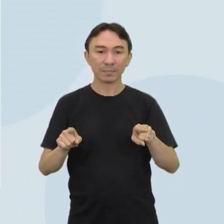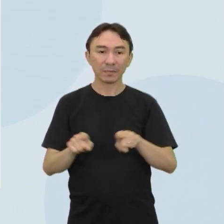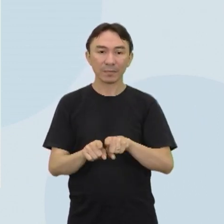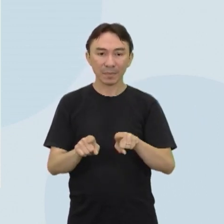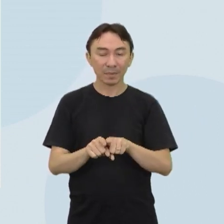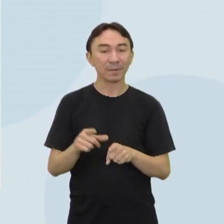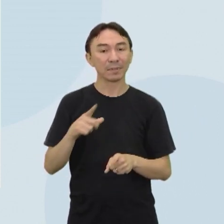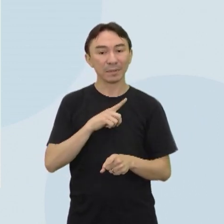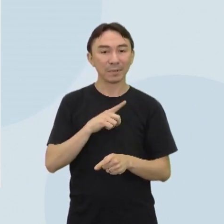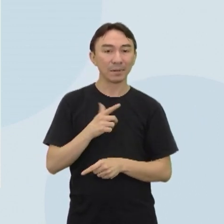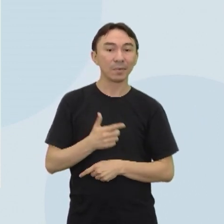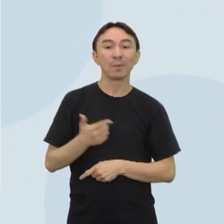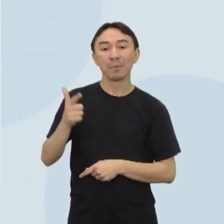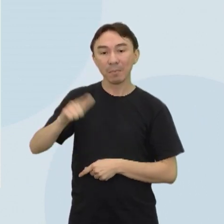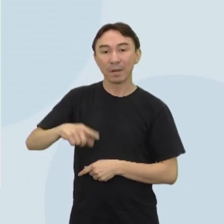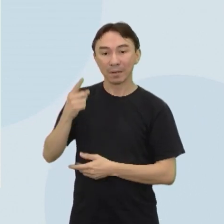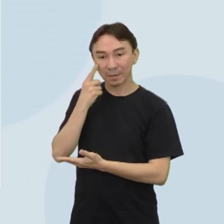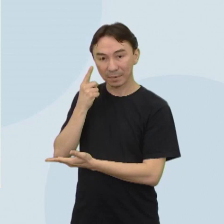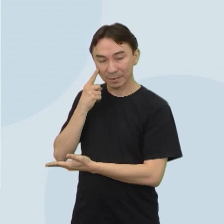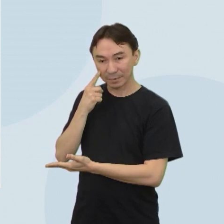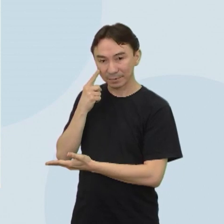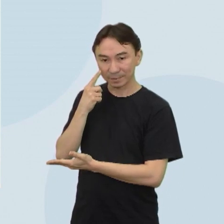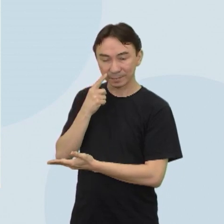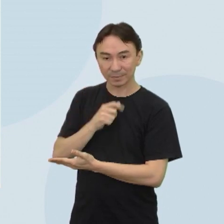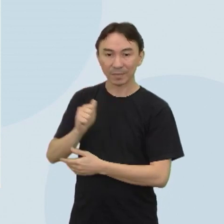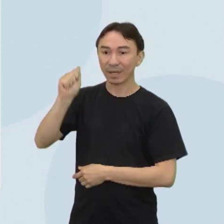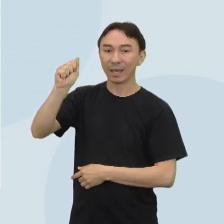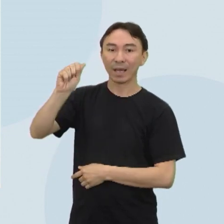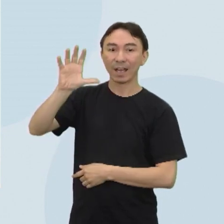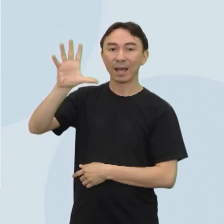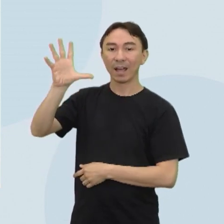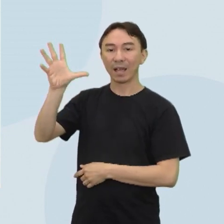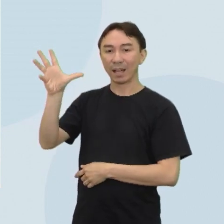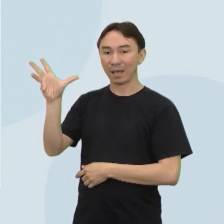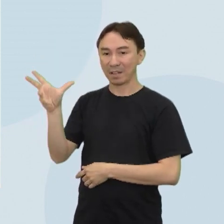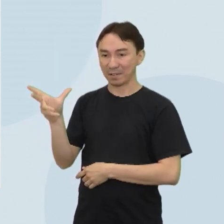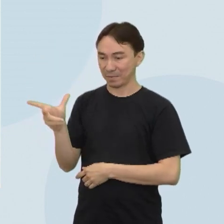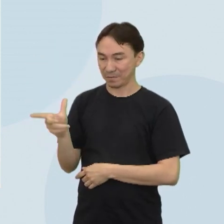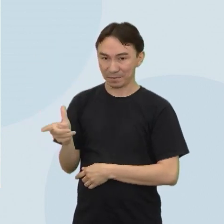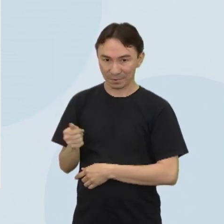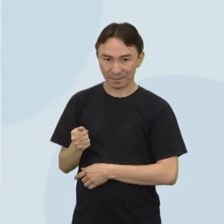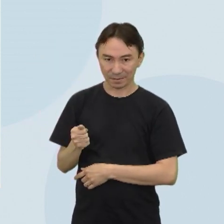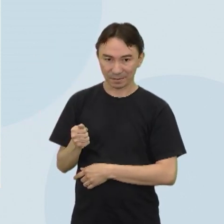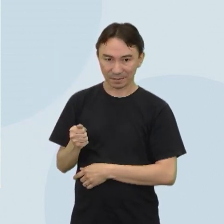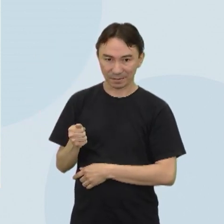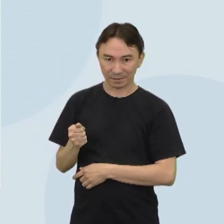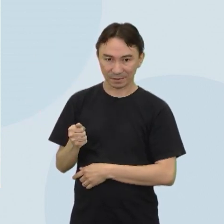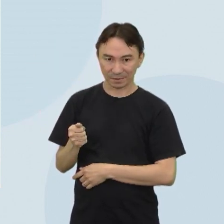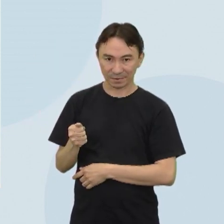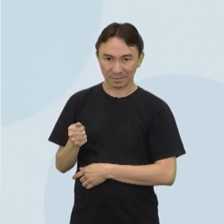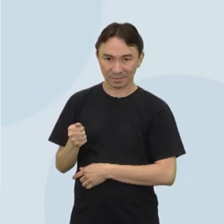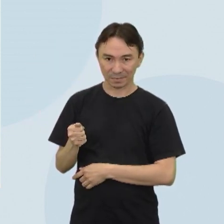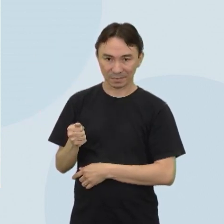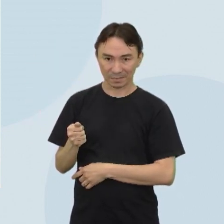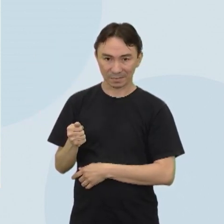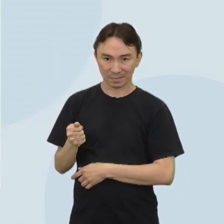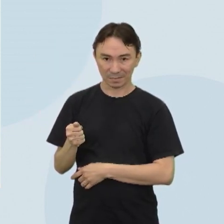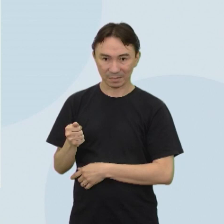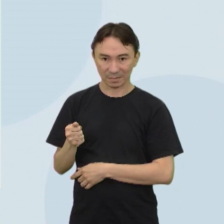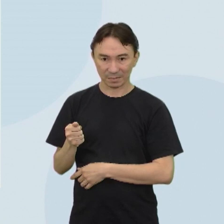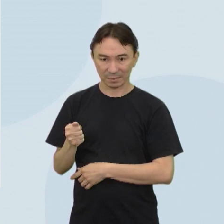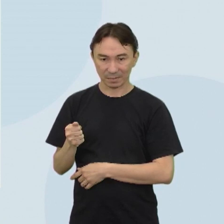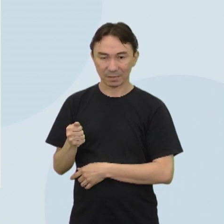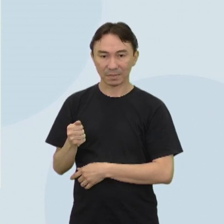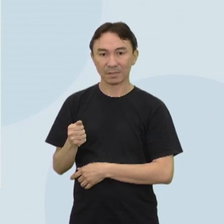vai ser aqui o continente africano. Ó, vou fazer em preto e vermelho em homenagem ao diretor, hein? Acho que ele meu Deus. vai ficar contente agora. Então tá